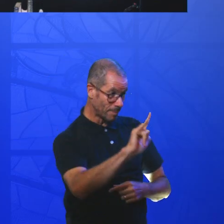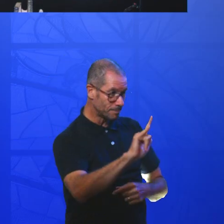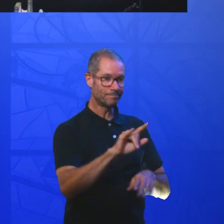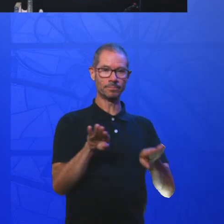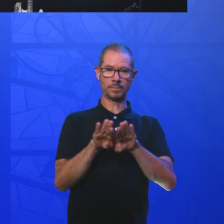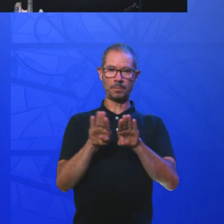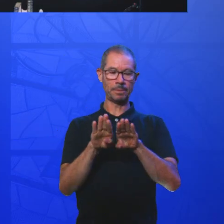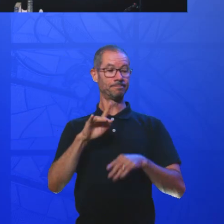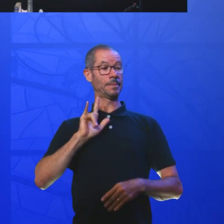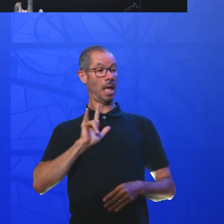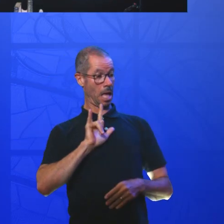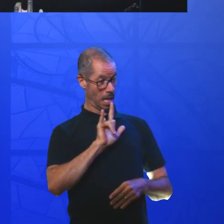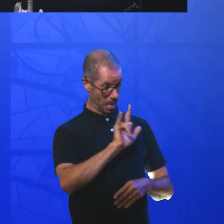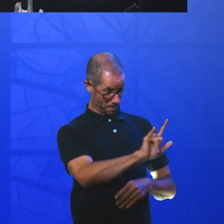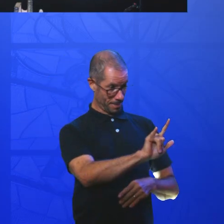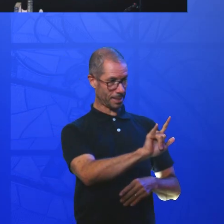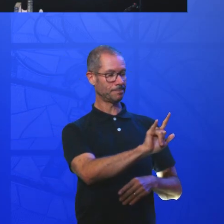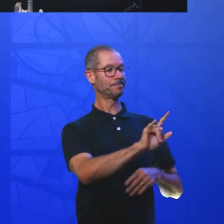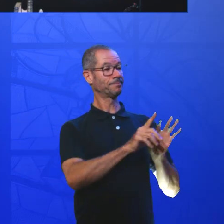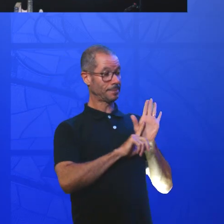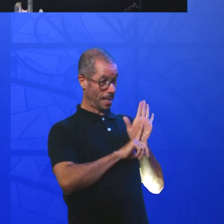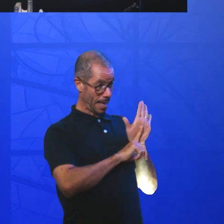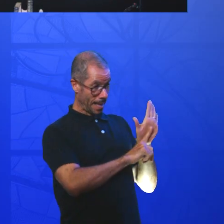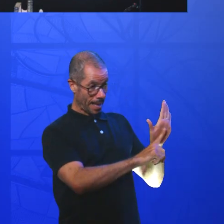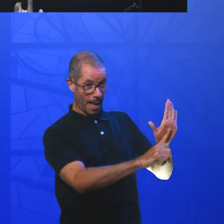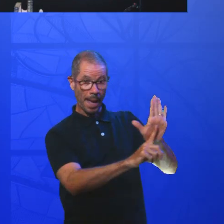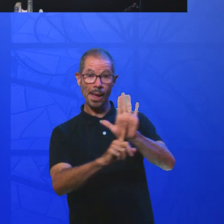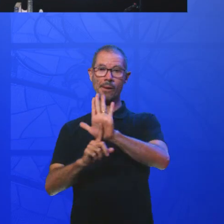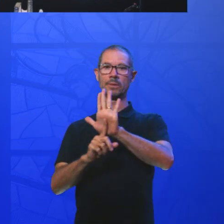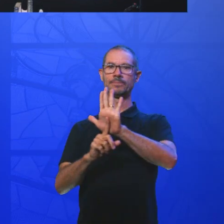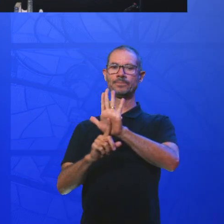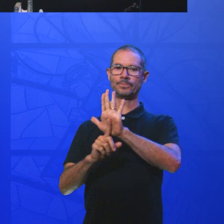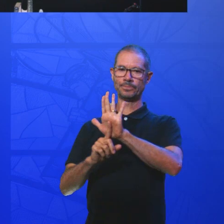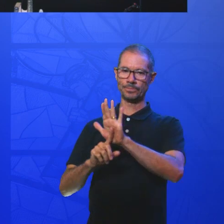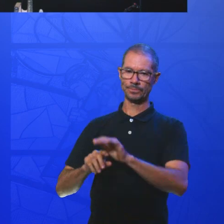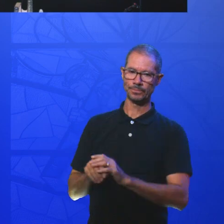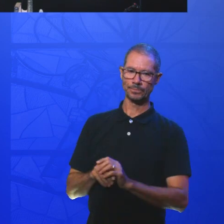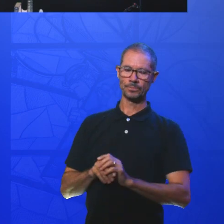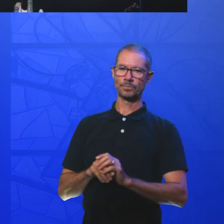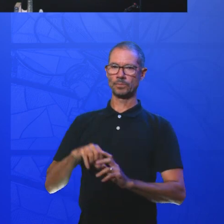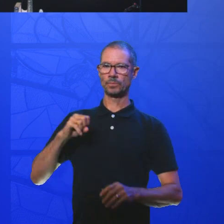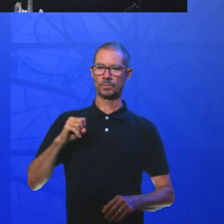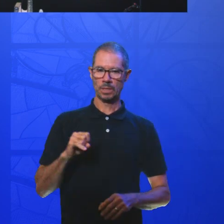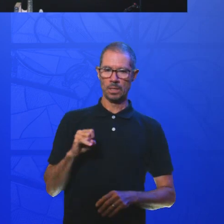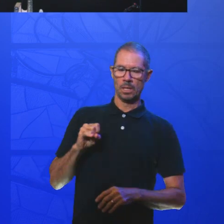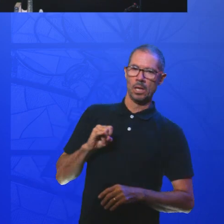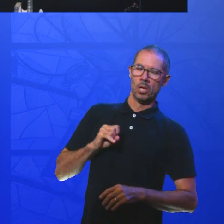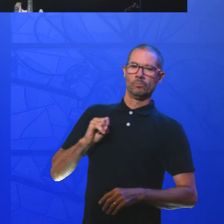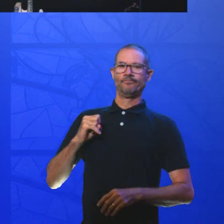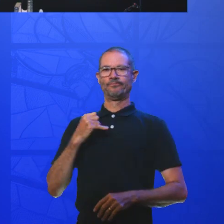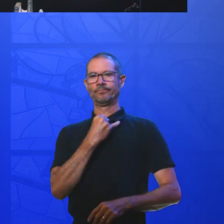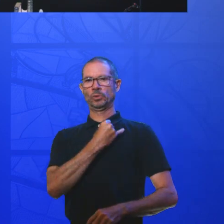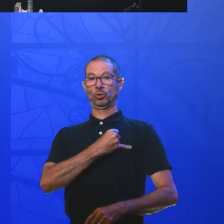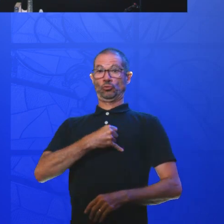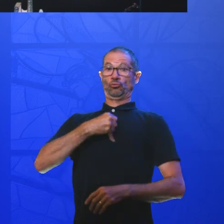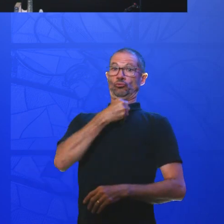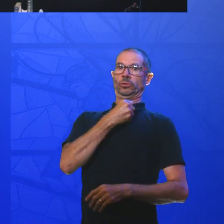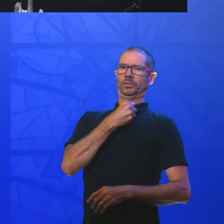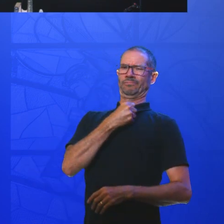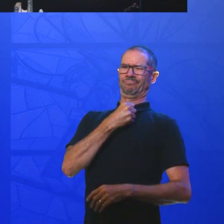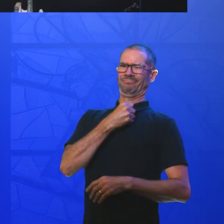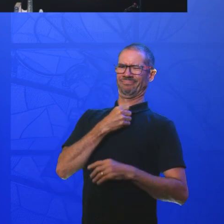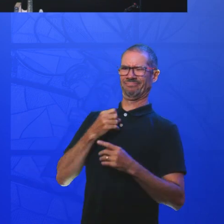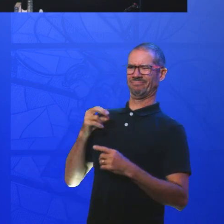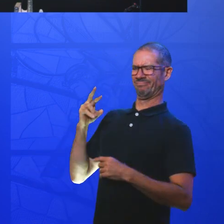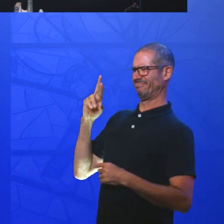também eu o amarei e me revelarei a ele. Disse então Judas, não os Iscariotes: Senhor, mas por que